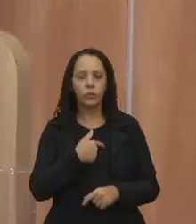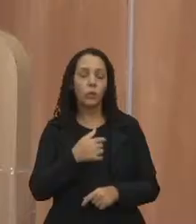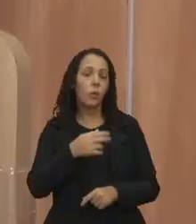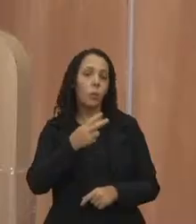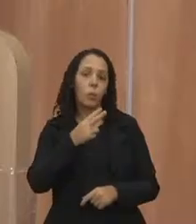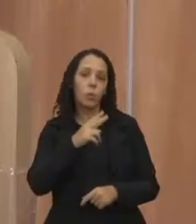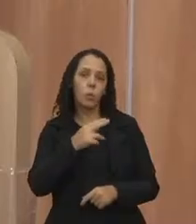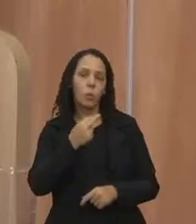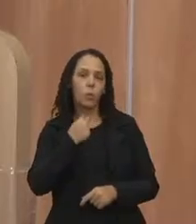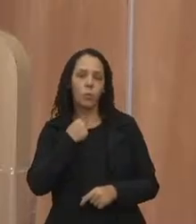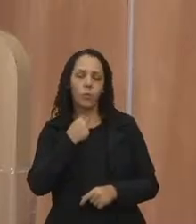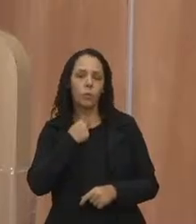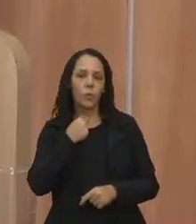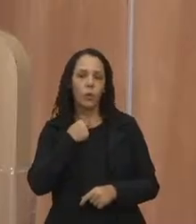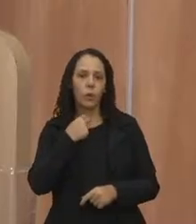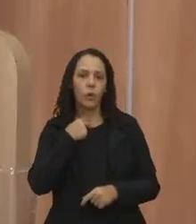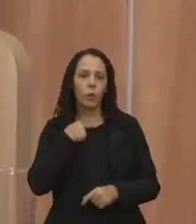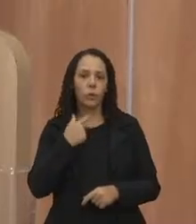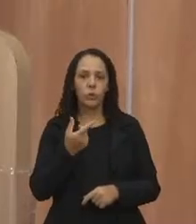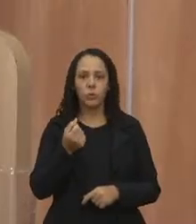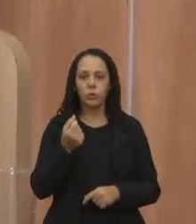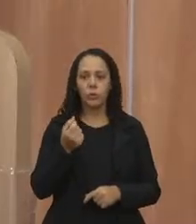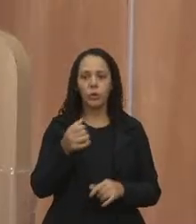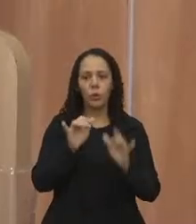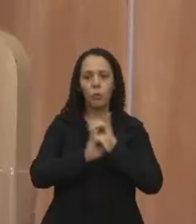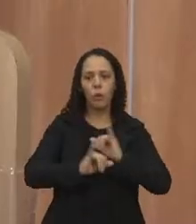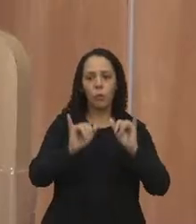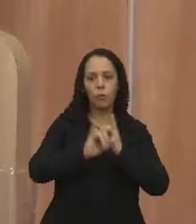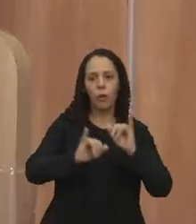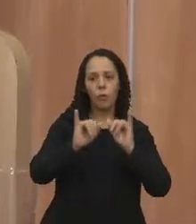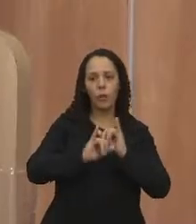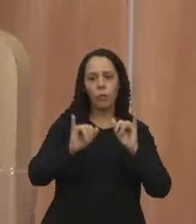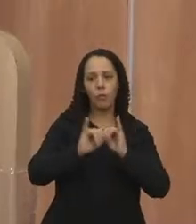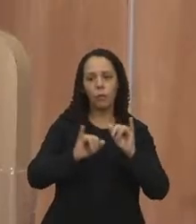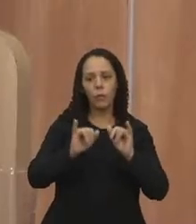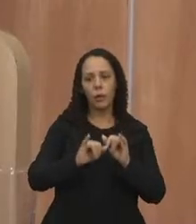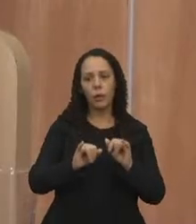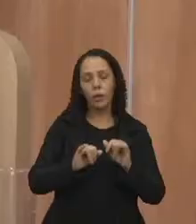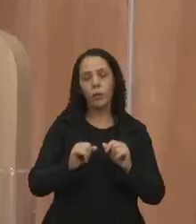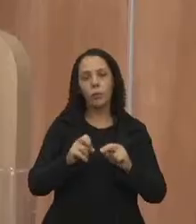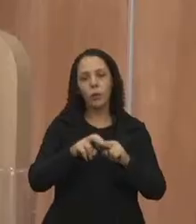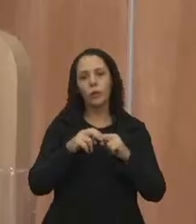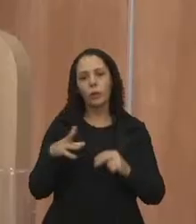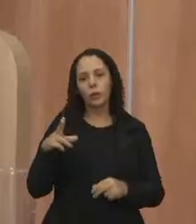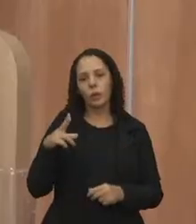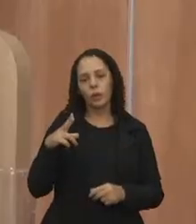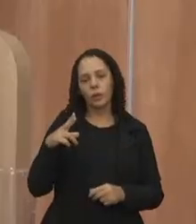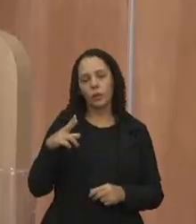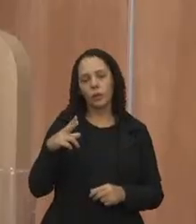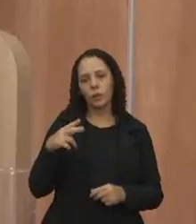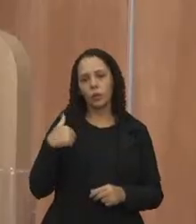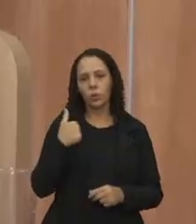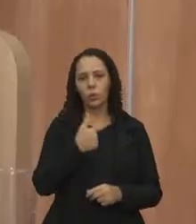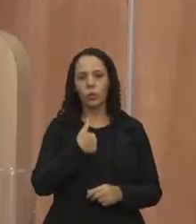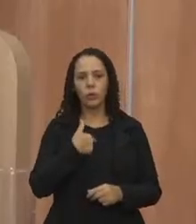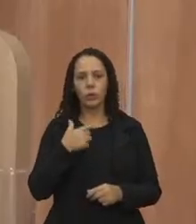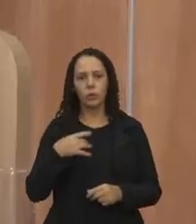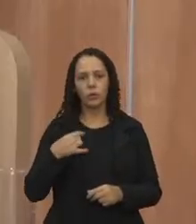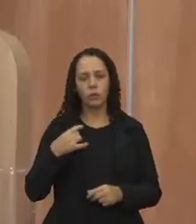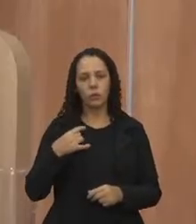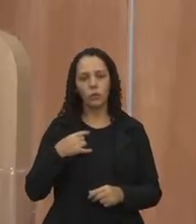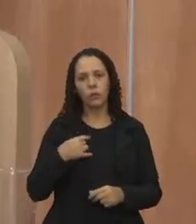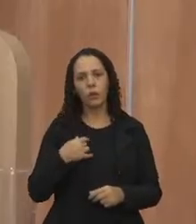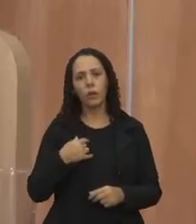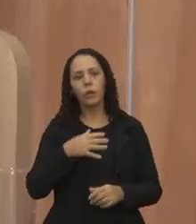né? A gente não tem essa possibilidade dentro do Instituto Federal de São Paulo. Então, por isso que é boca a boca, rede social, e a gente está chegando, né? Nossos